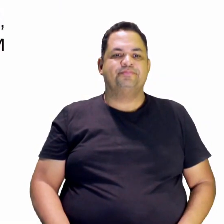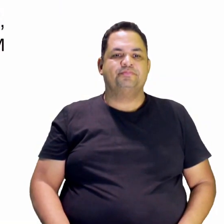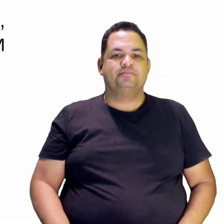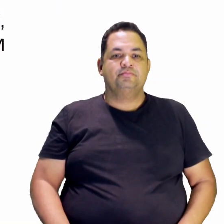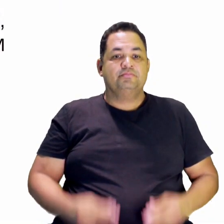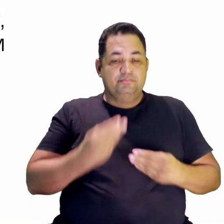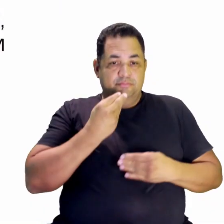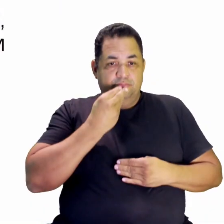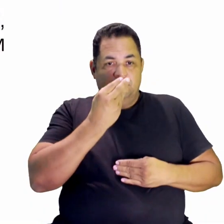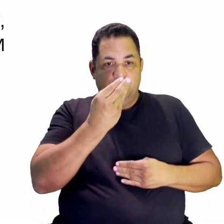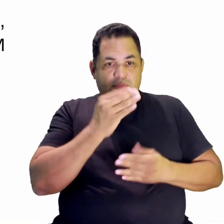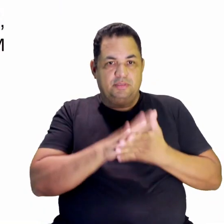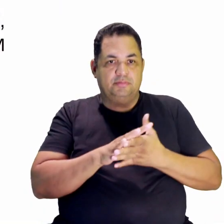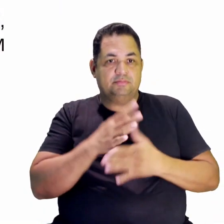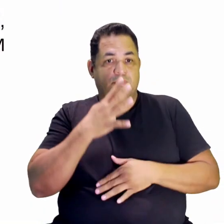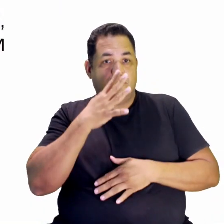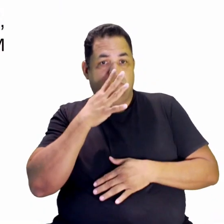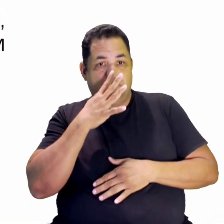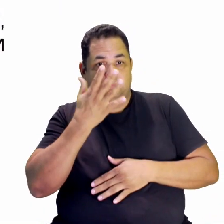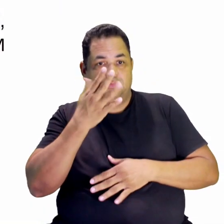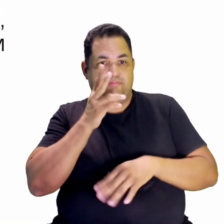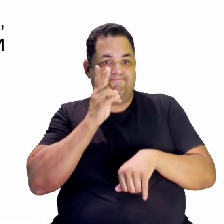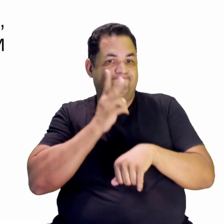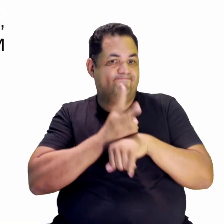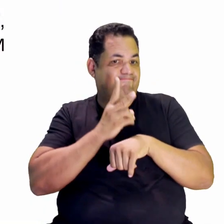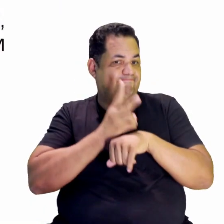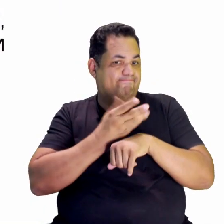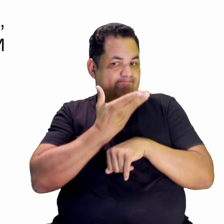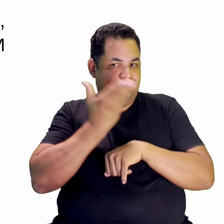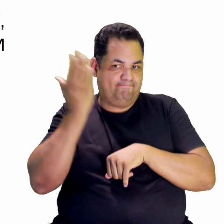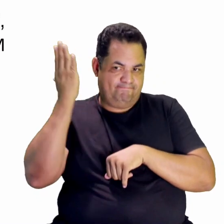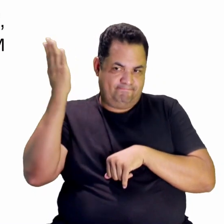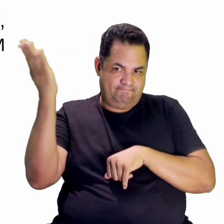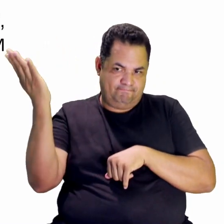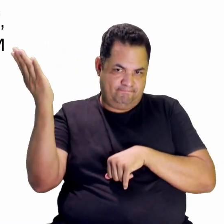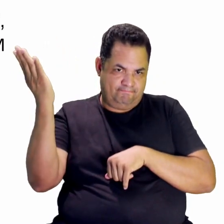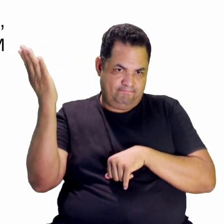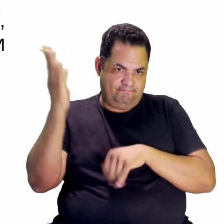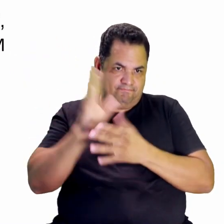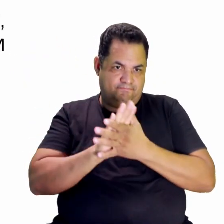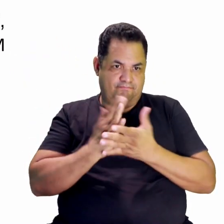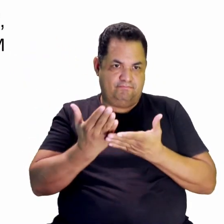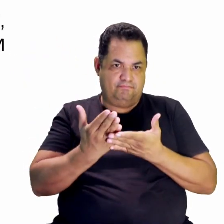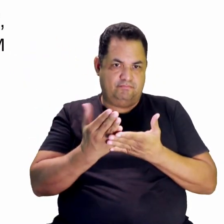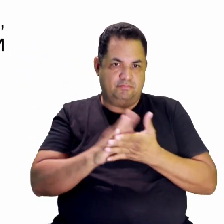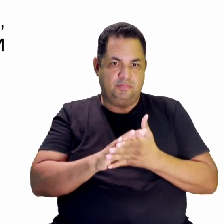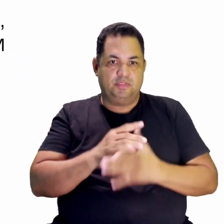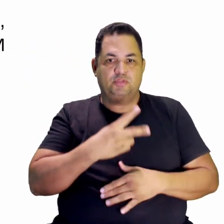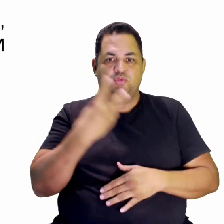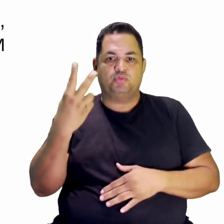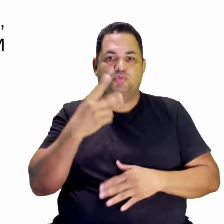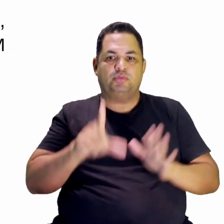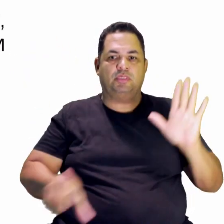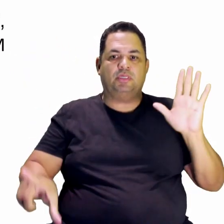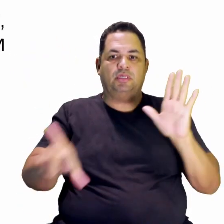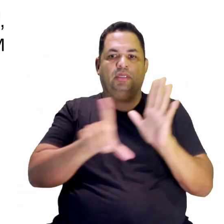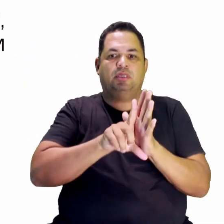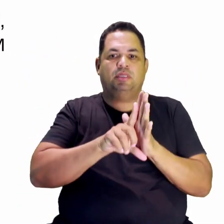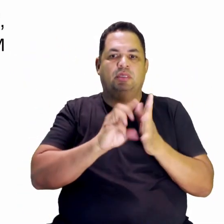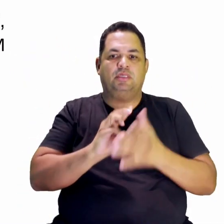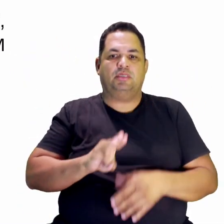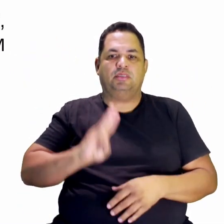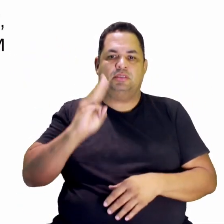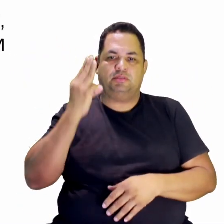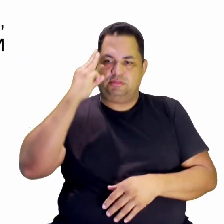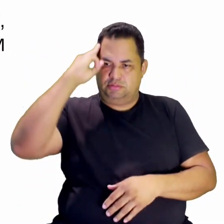Foi pedido a vocês para assistir esse vídeo da dinâmica, a segunda lei de Newton. Como eu falei para vocês, a gente trabalhou a